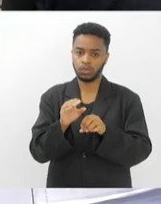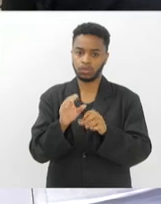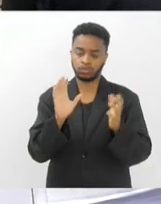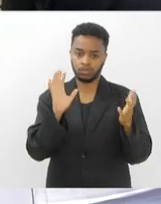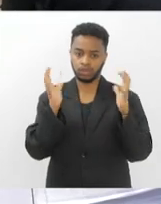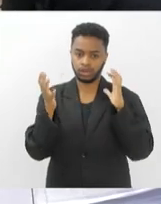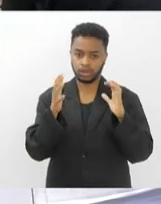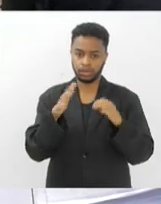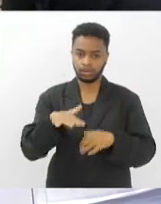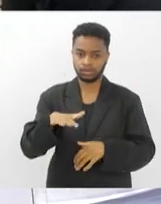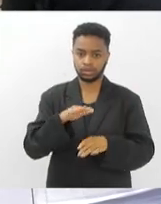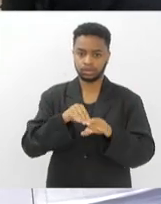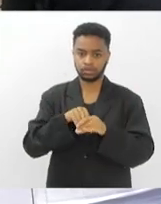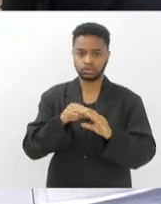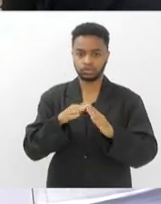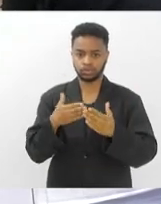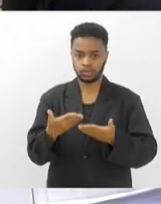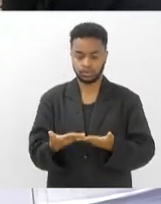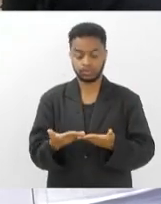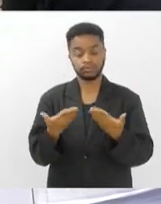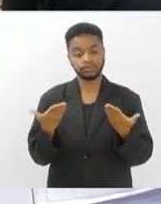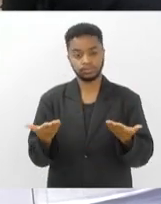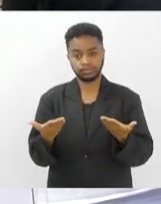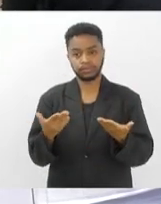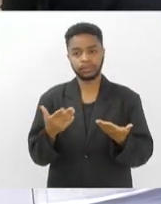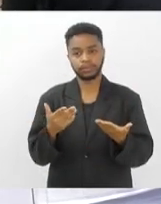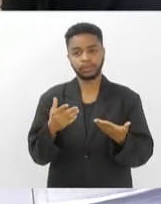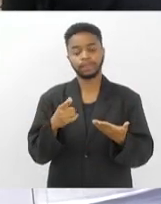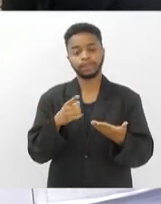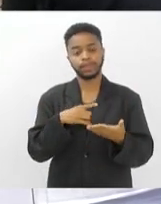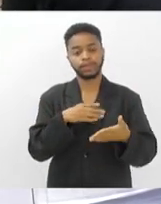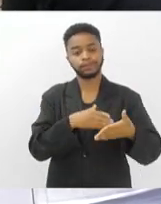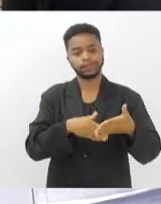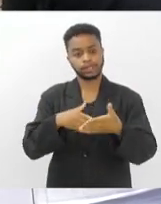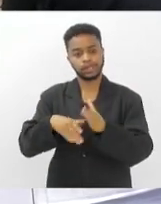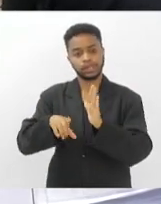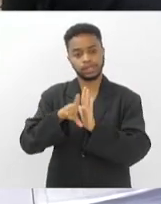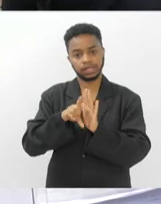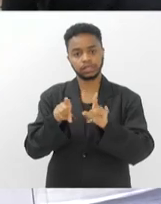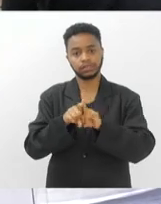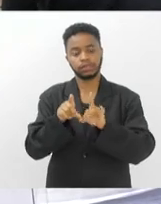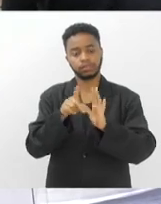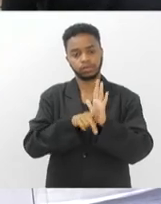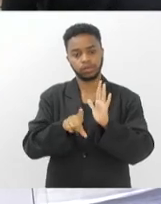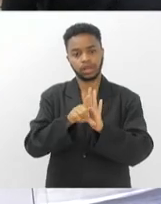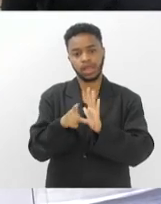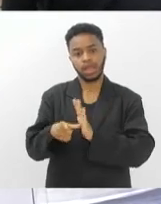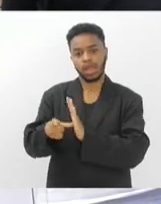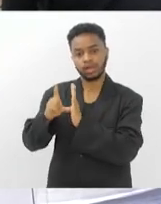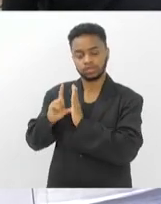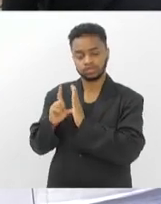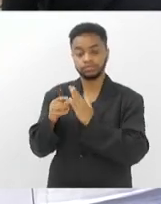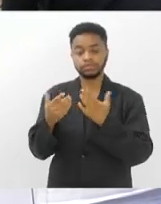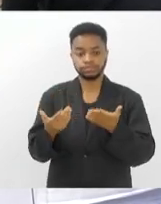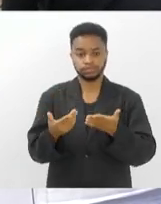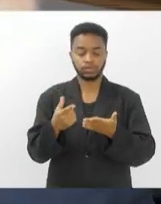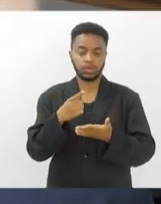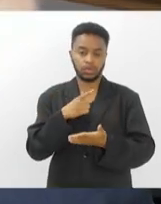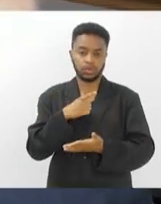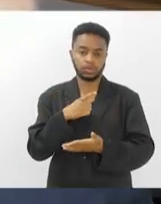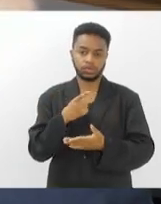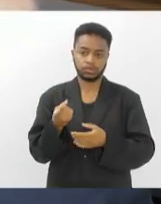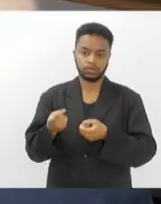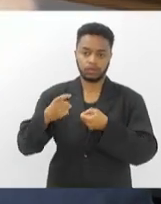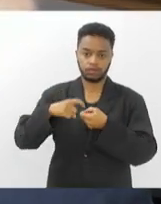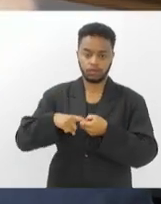climática, né, nas a escolas. Gente, certamente então, teremos. Se não esbarra nas leis, esbarra no projeto anterior. Certamente teremos no retorno da vista,